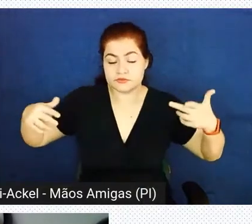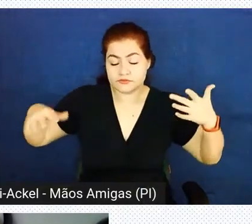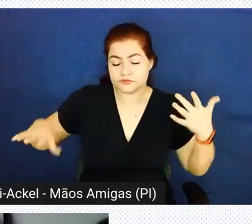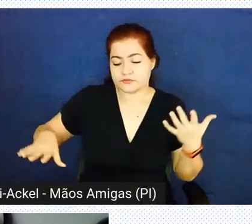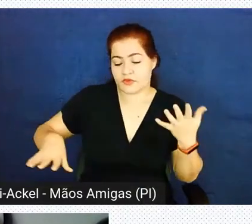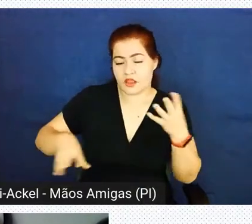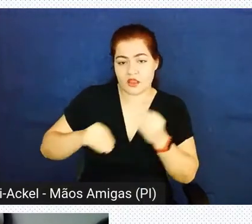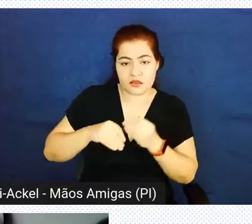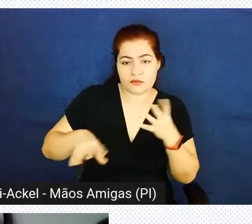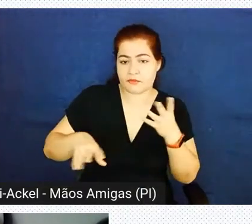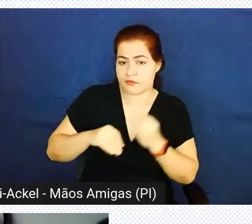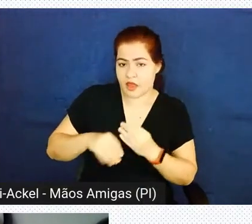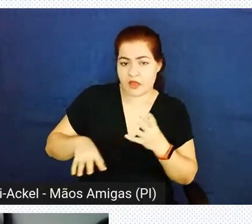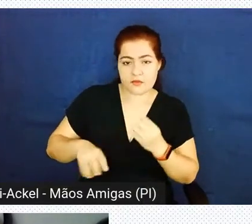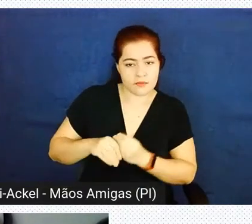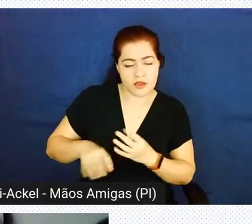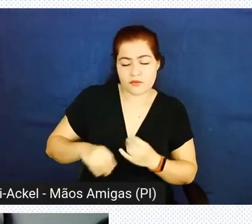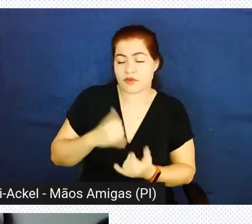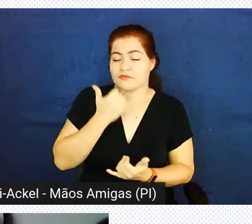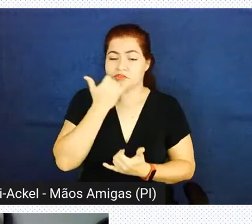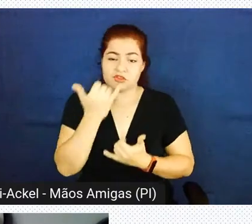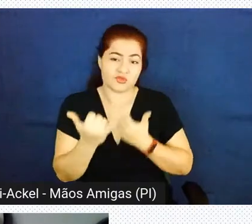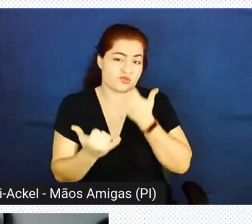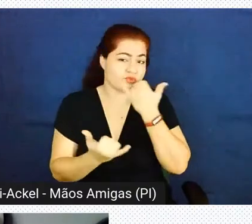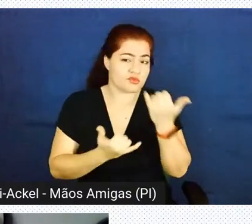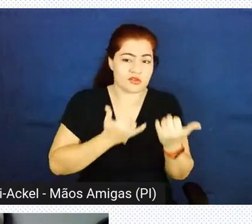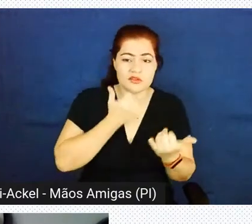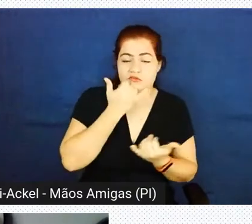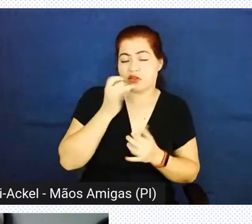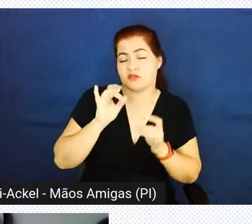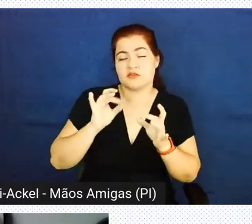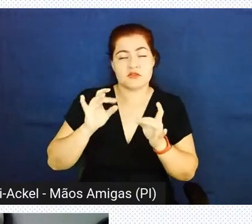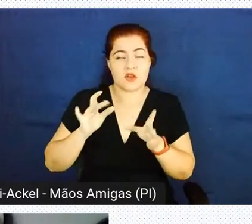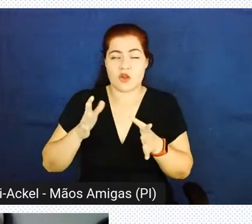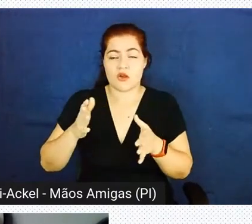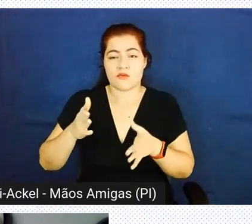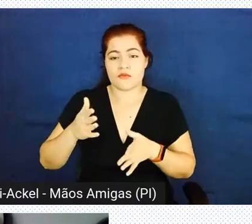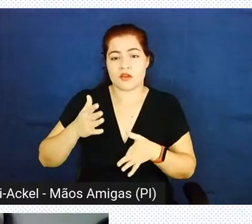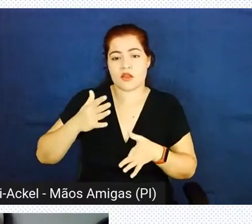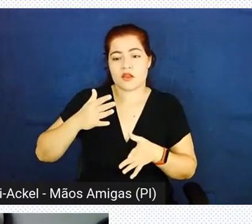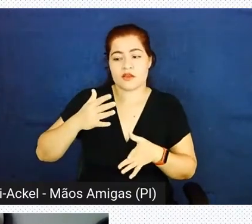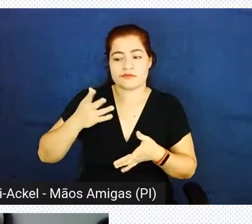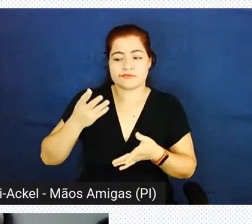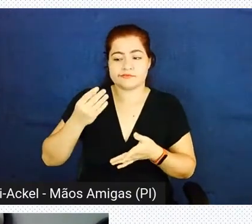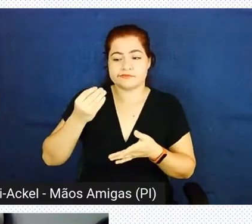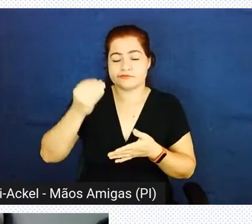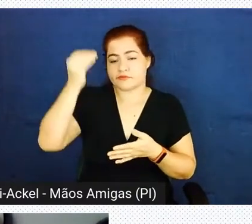comentários, desculpas para convencer a própria consciência.